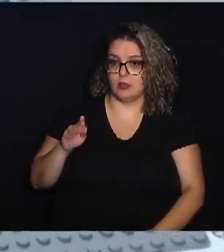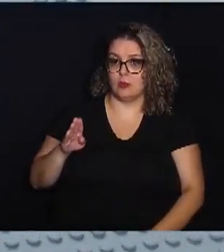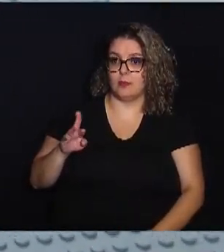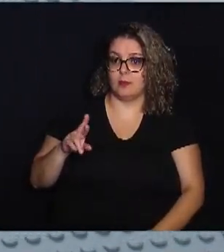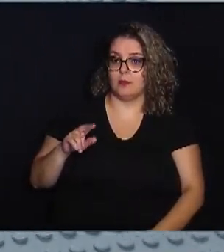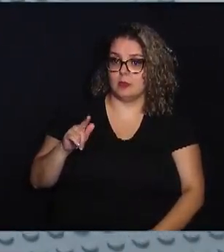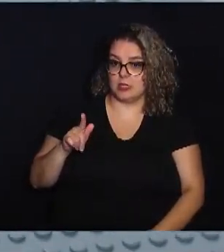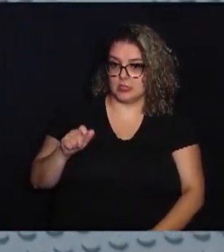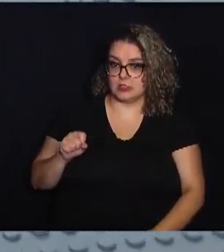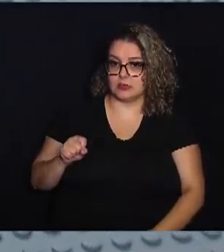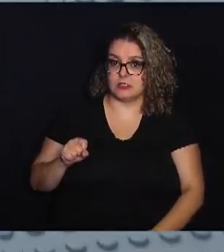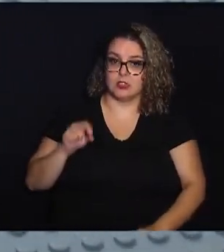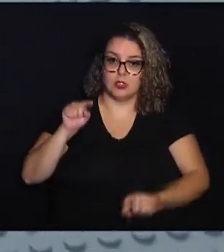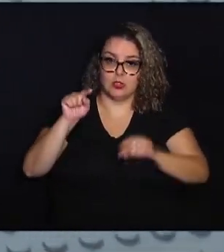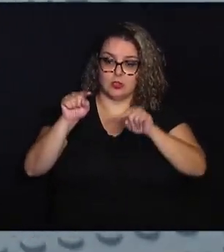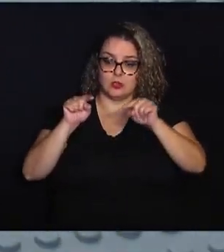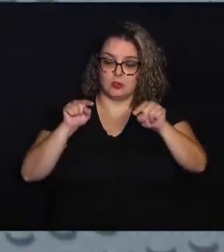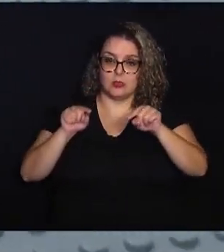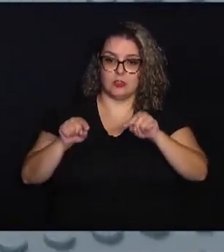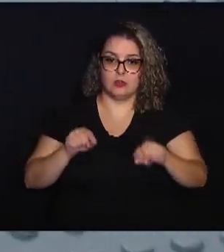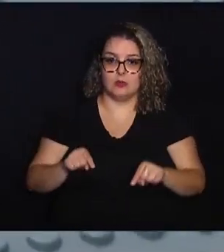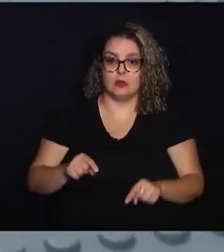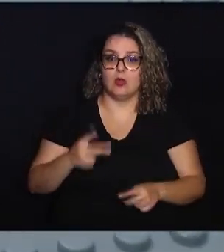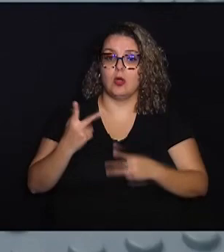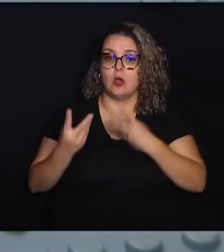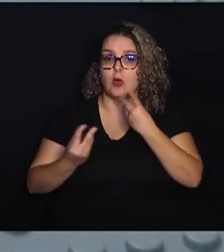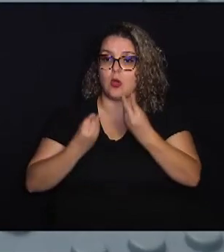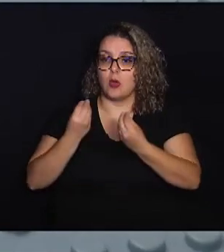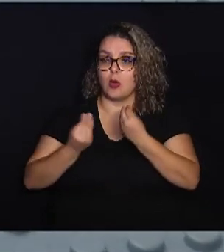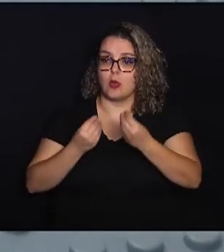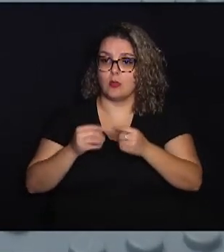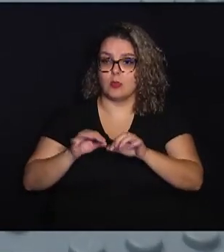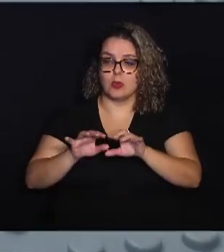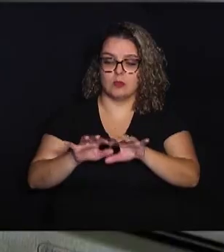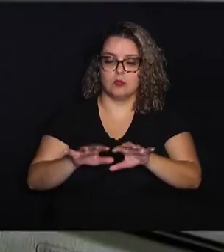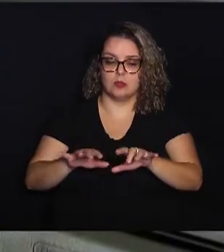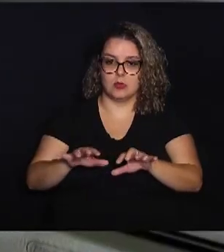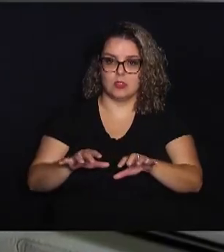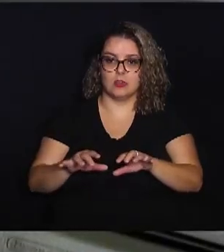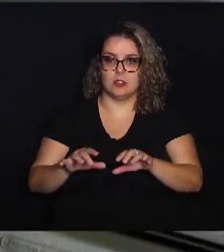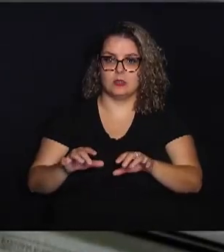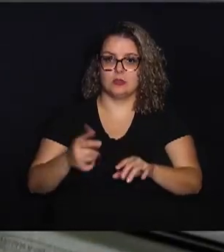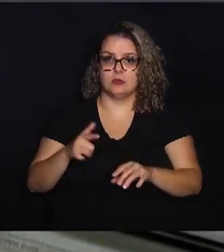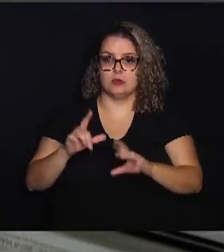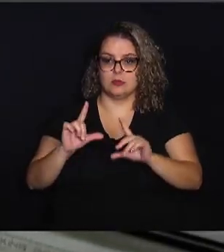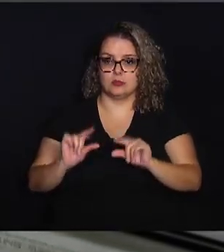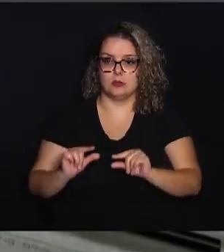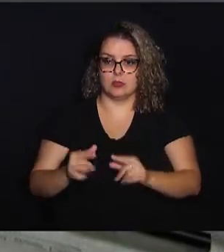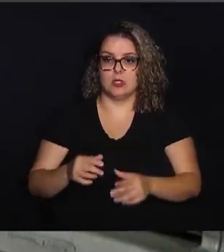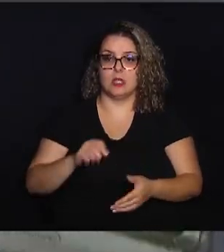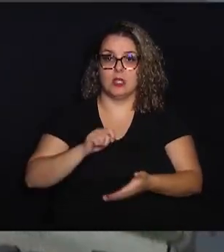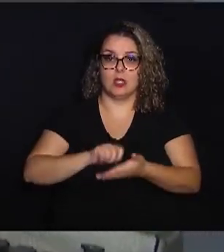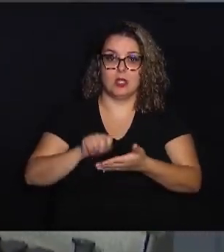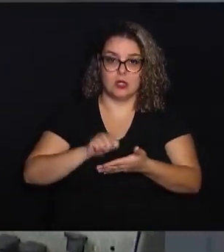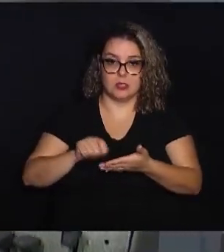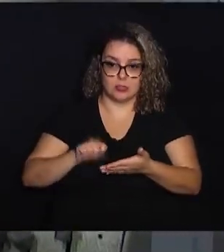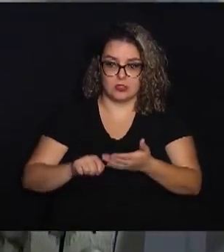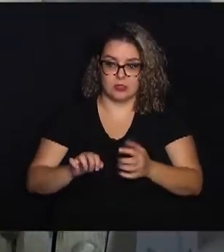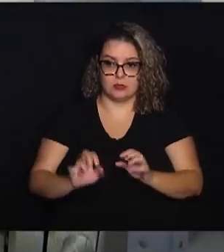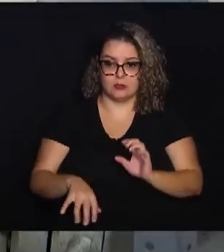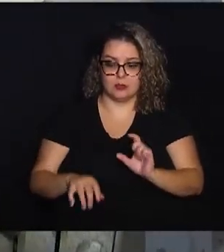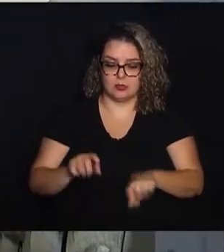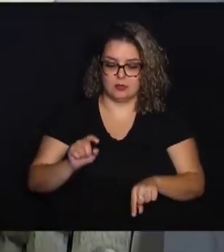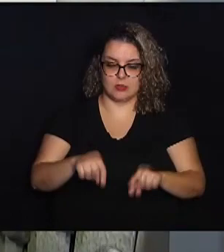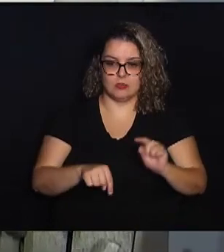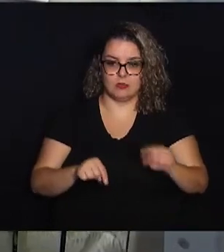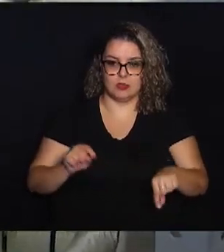dos pontinhos, já como será a leitura em Braille, sem o baixo relevo. A escrita eles fazem na máquina Braille,